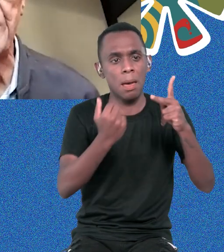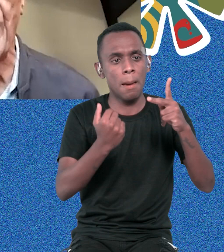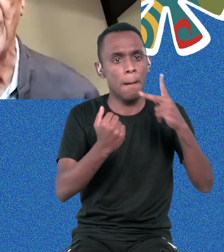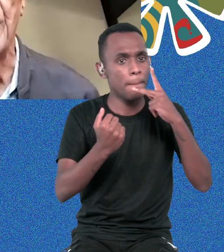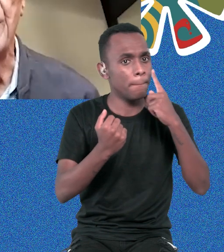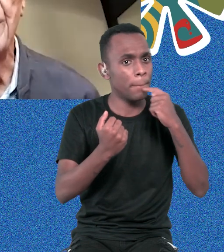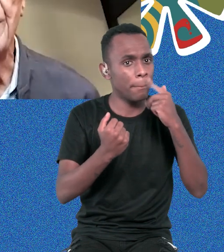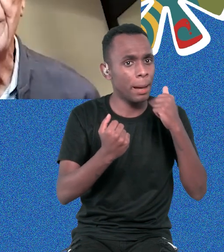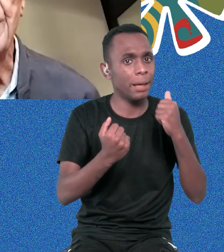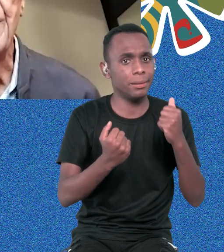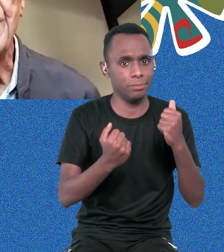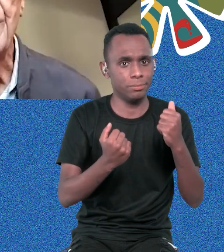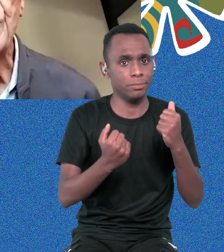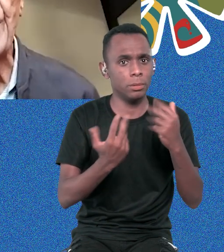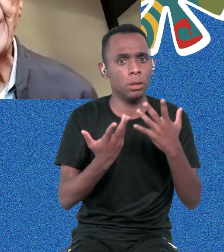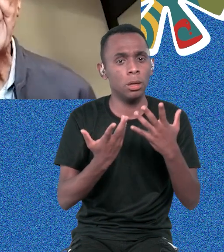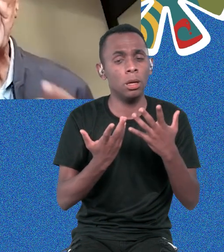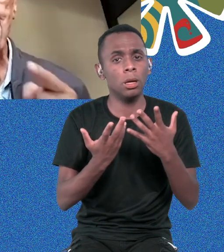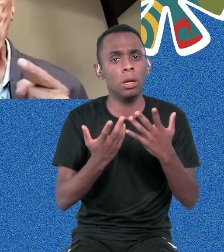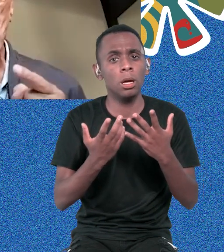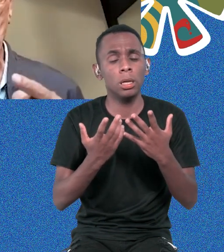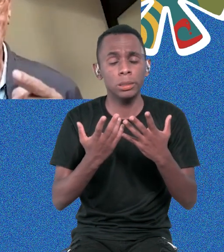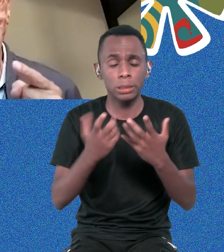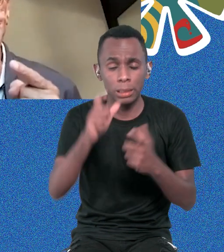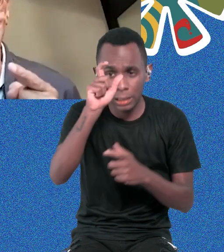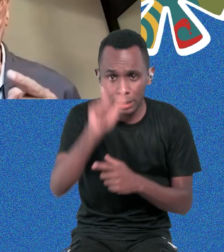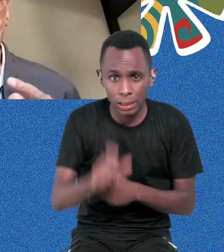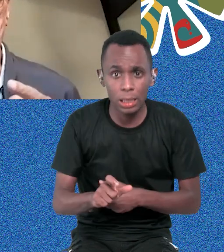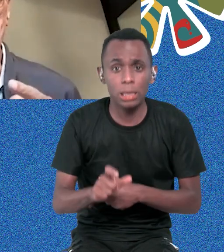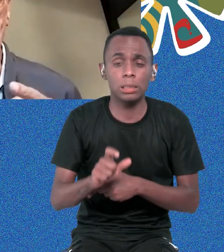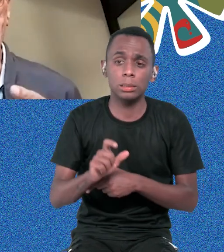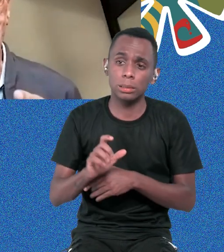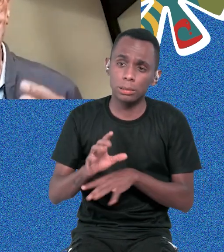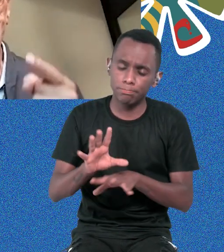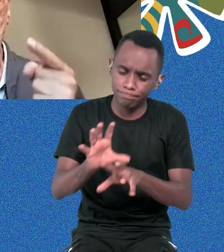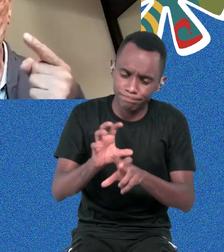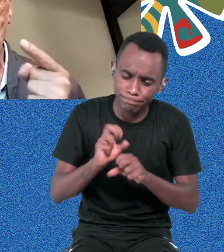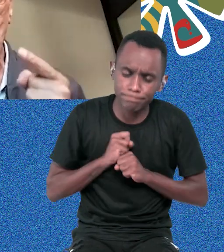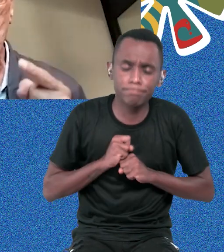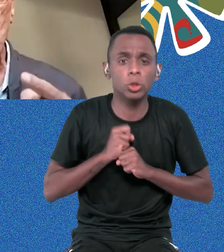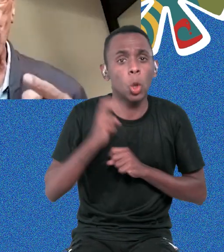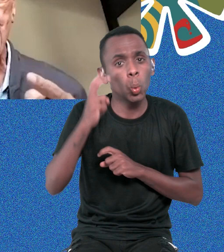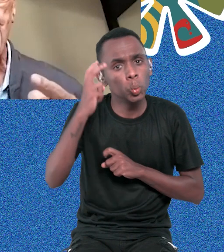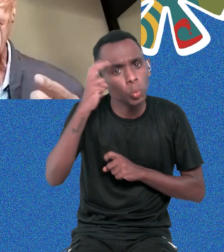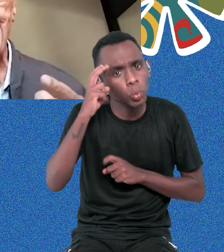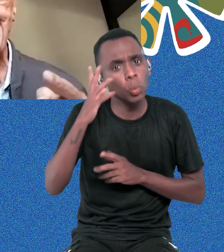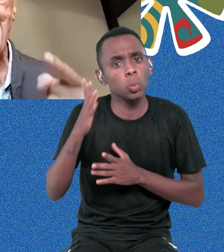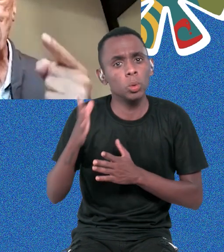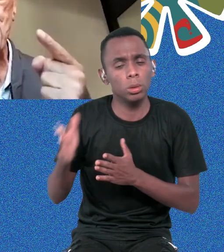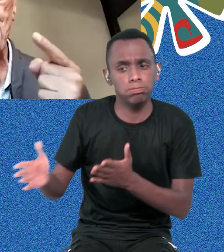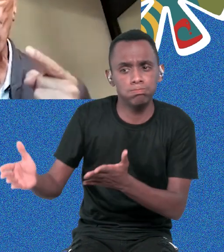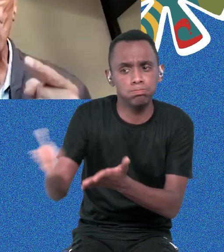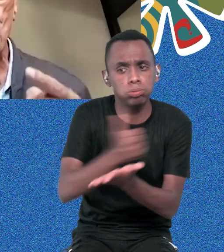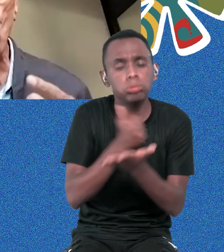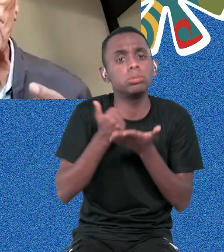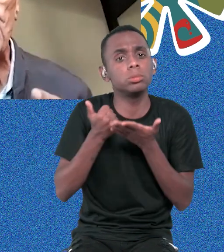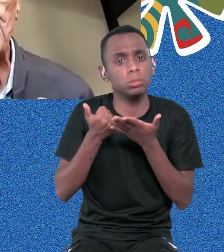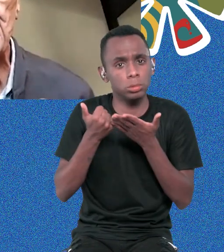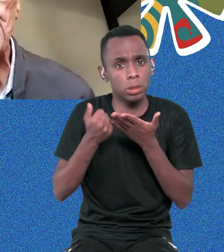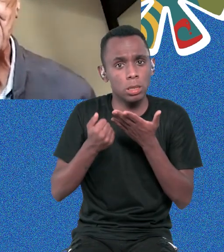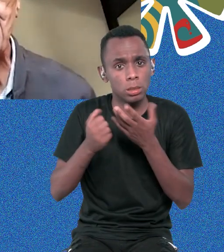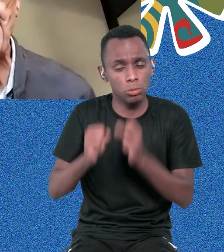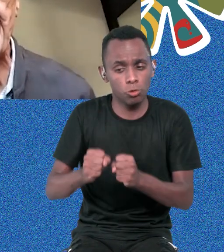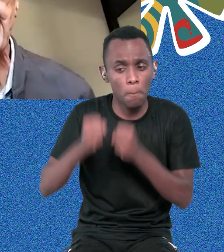é pátria. Ou seja, quem se apossou da nação, quem se apossou da cultura, quem se apossou